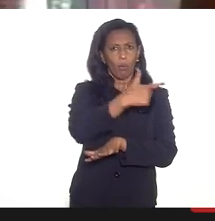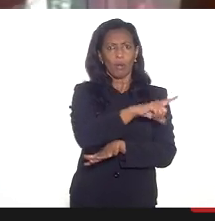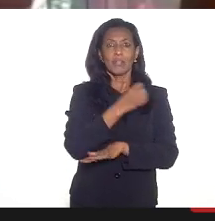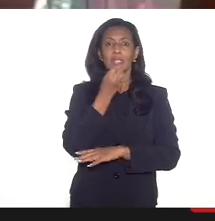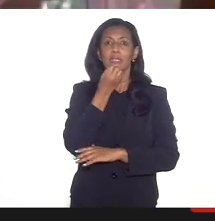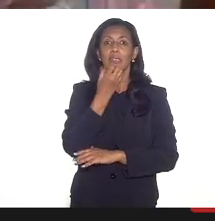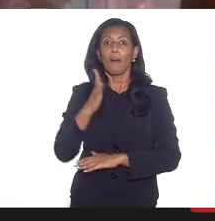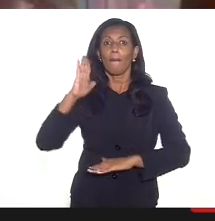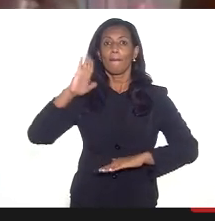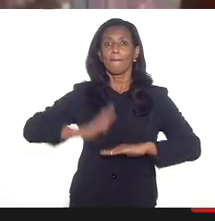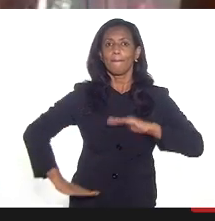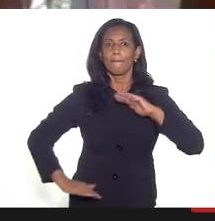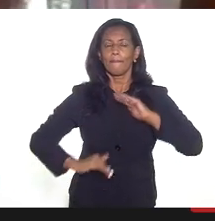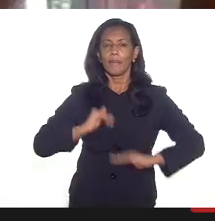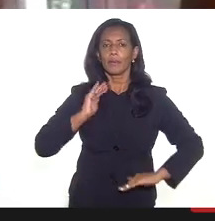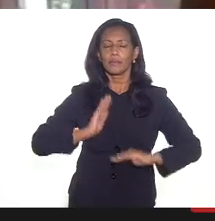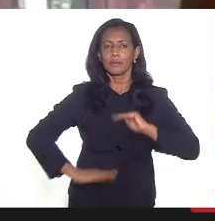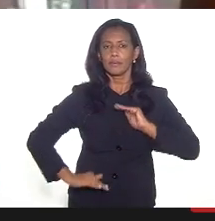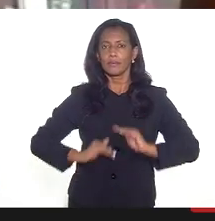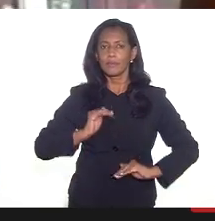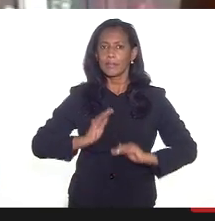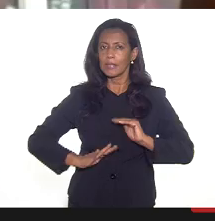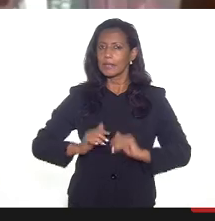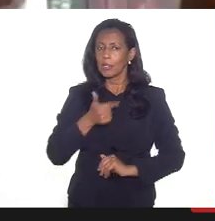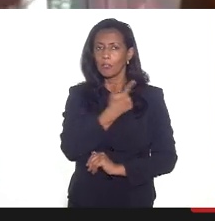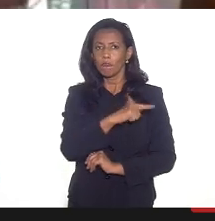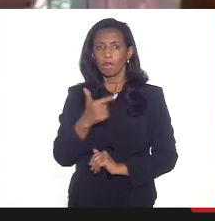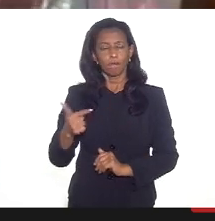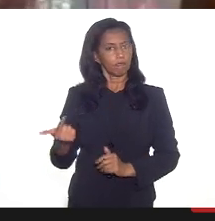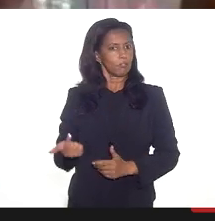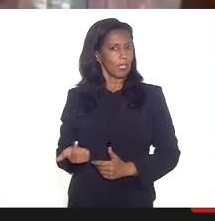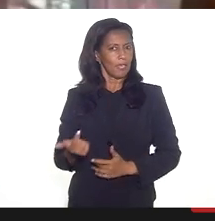boa capacitação, sem serem